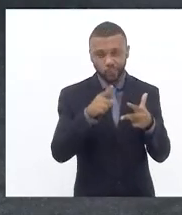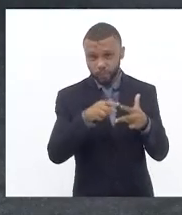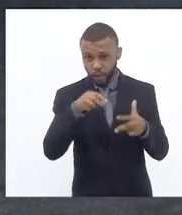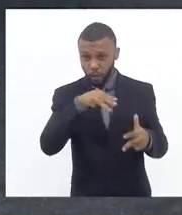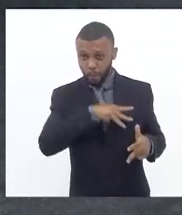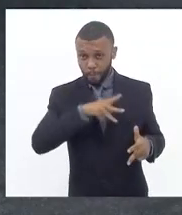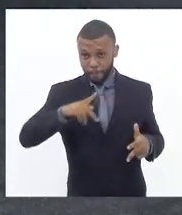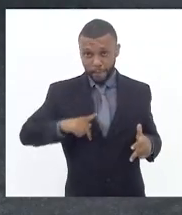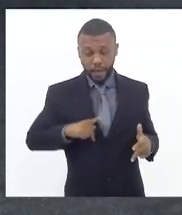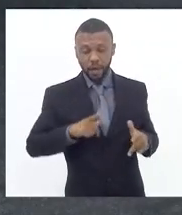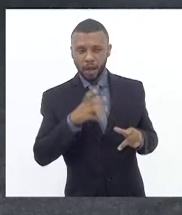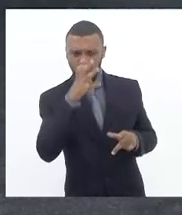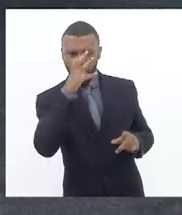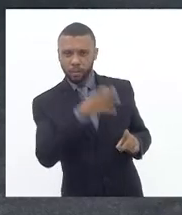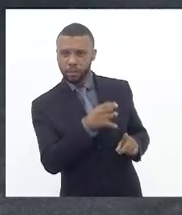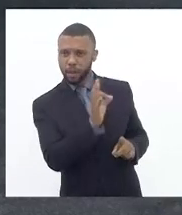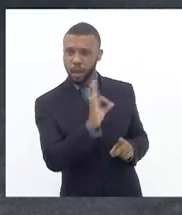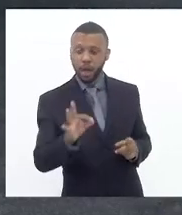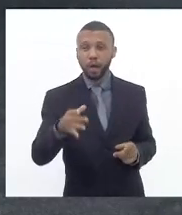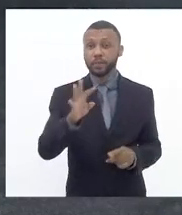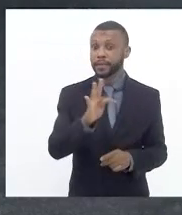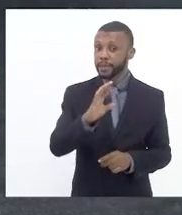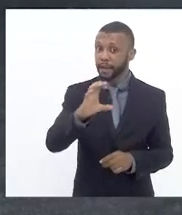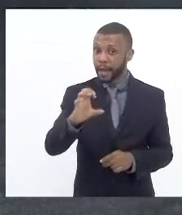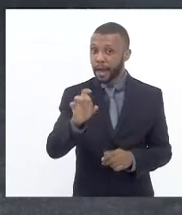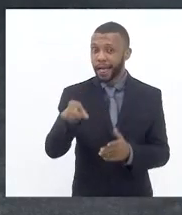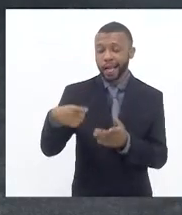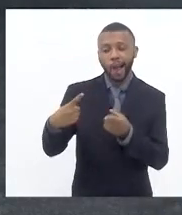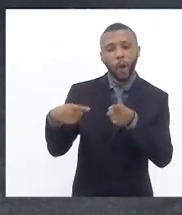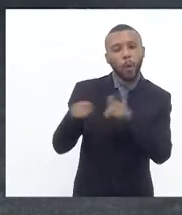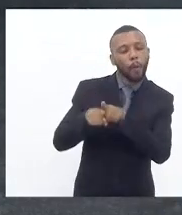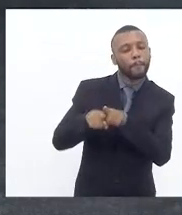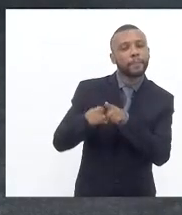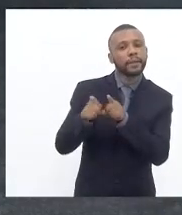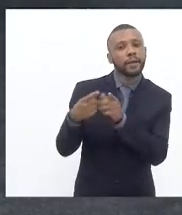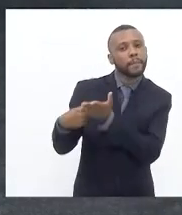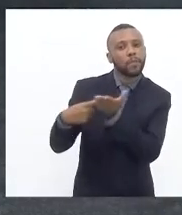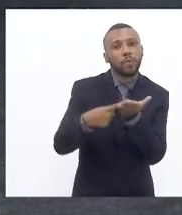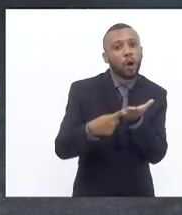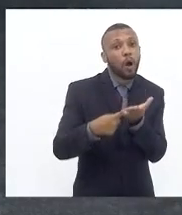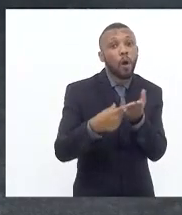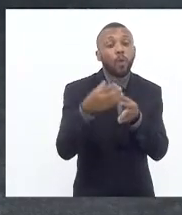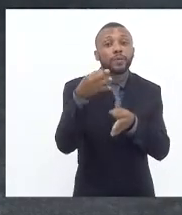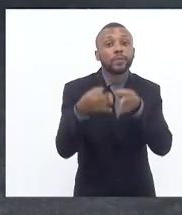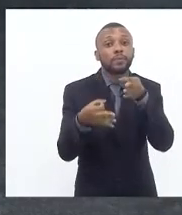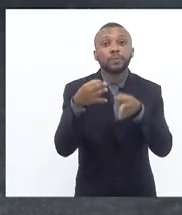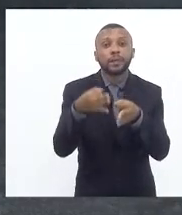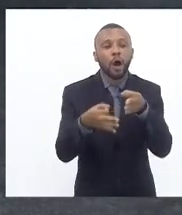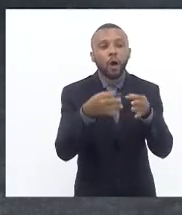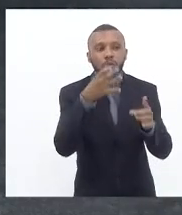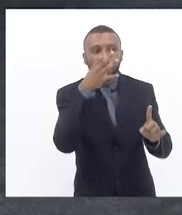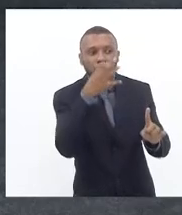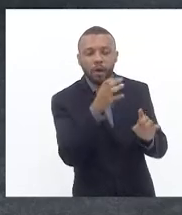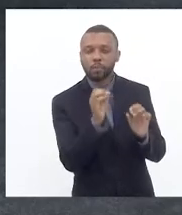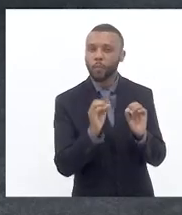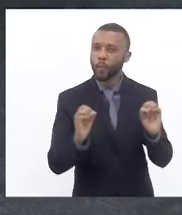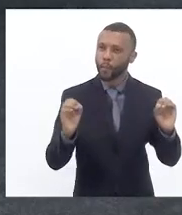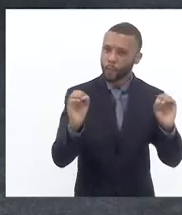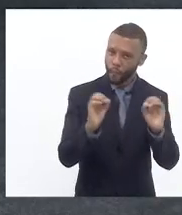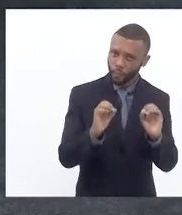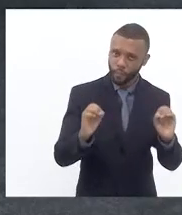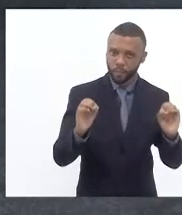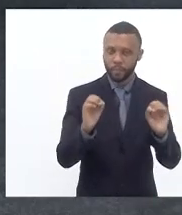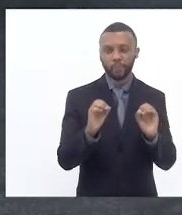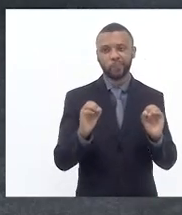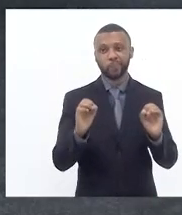usava ninguém o terceiro era cúmplice Essa realidade o que Brom julgava ninguém então se aconteceu aconteceu eu